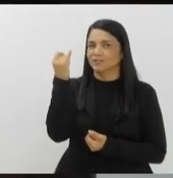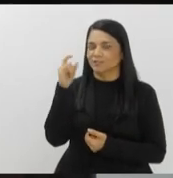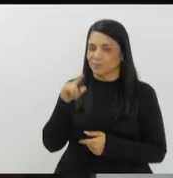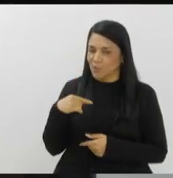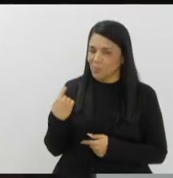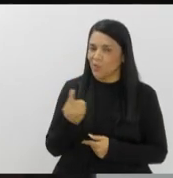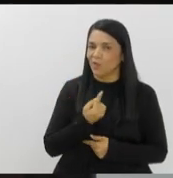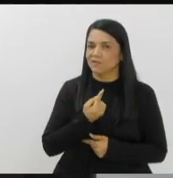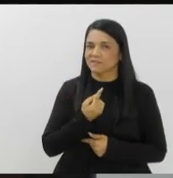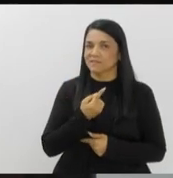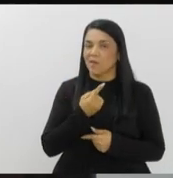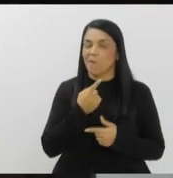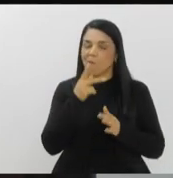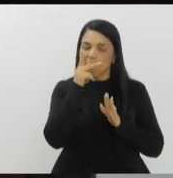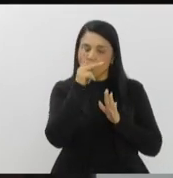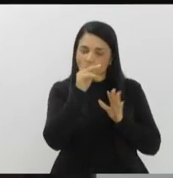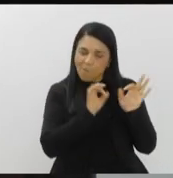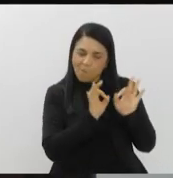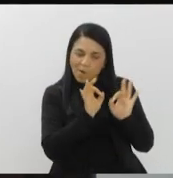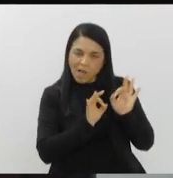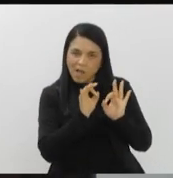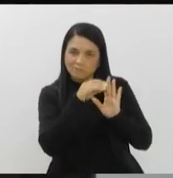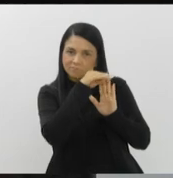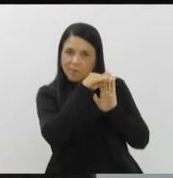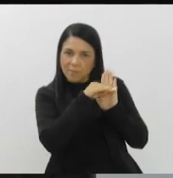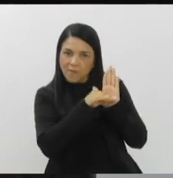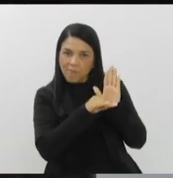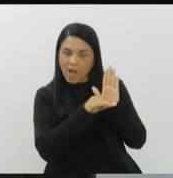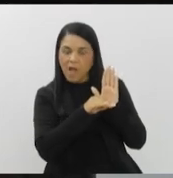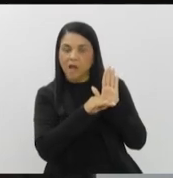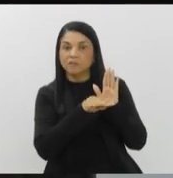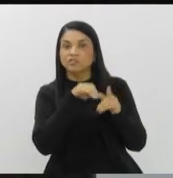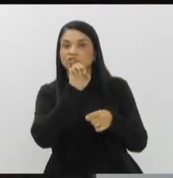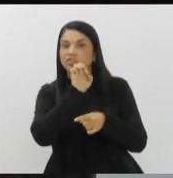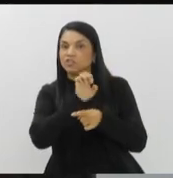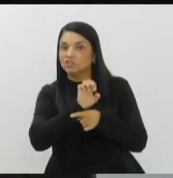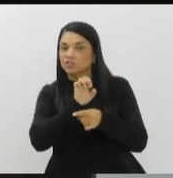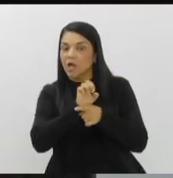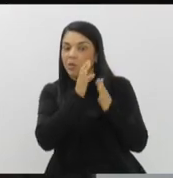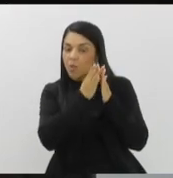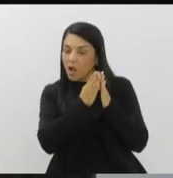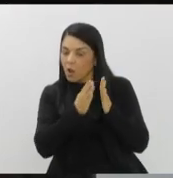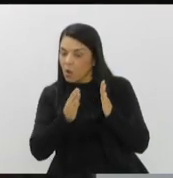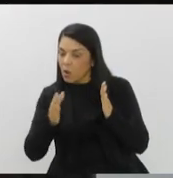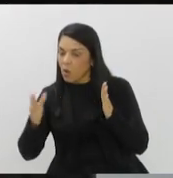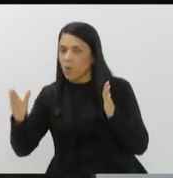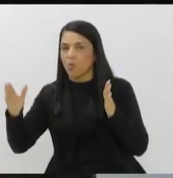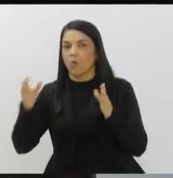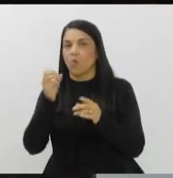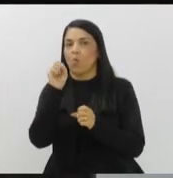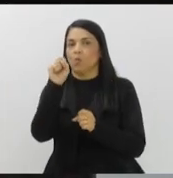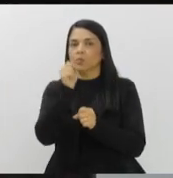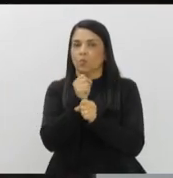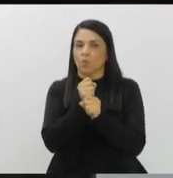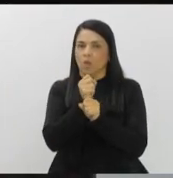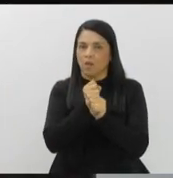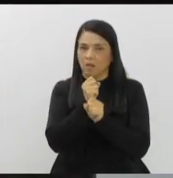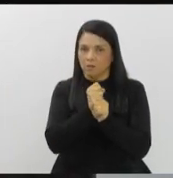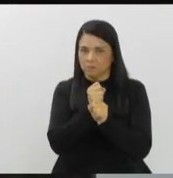plano, ele é um plano, ele não é um plano de governo, ele é um plano de Estado a longo prazo. Então, ele precisa ainda ser